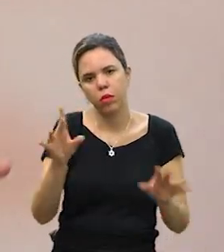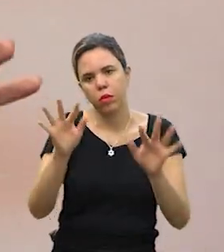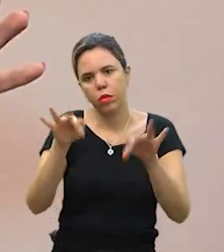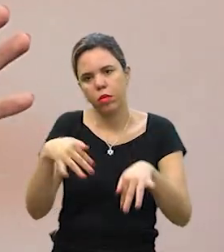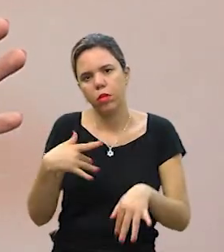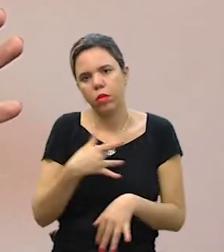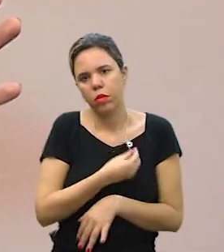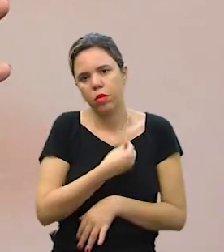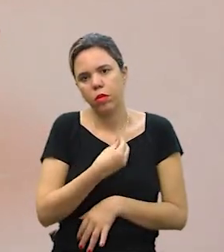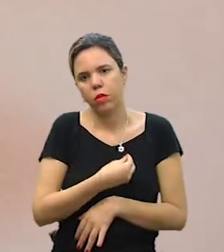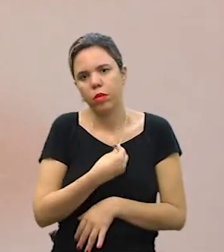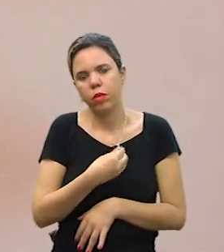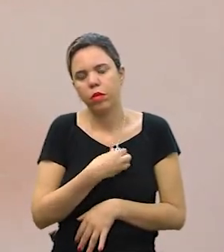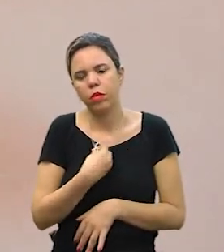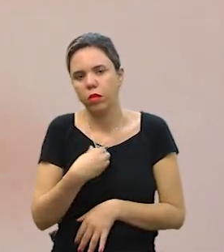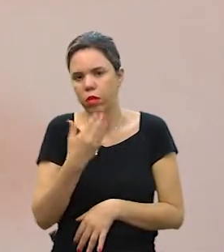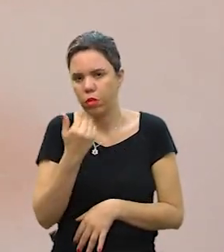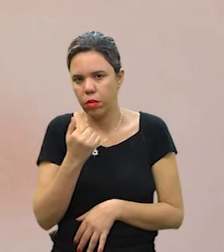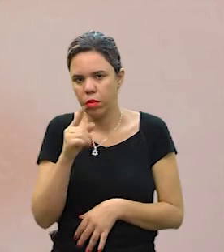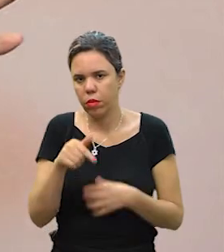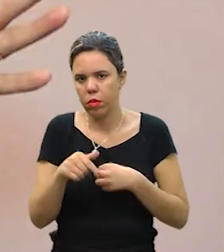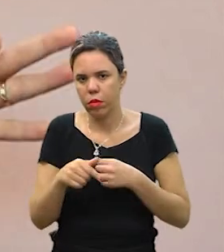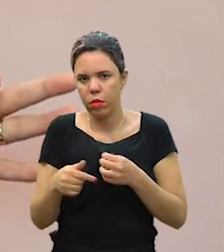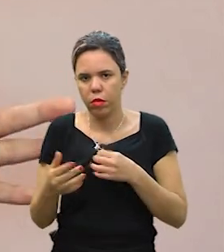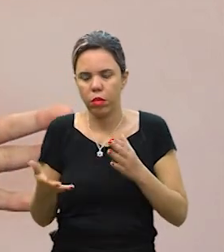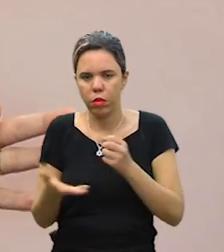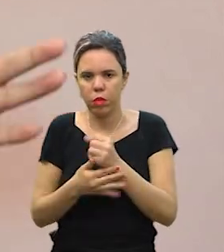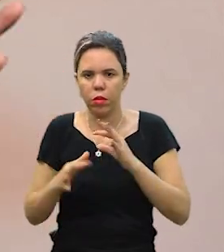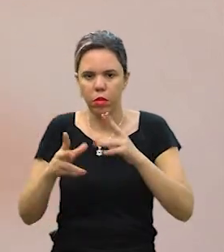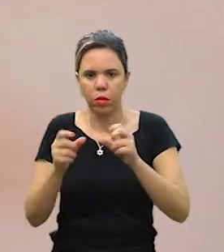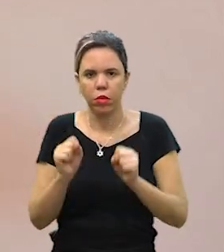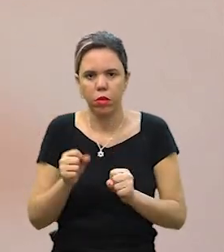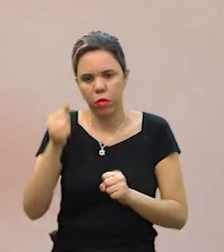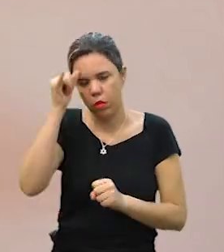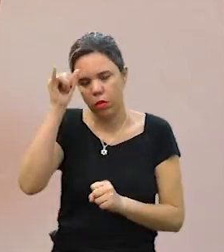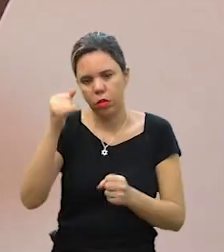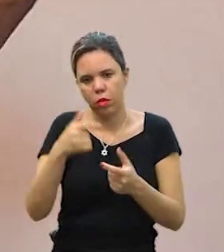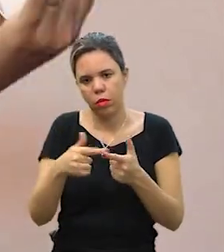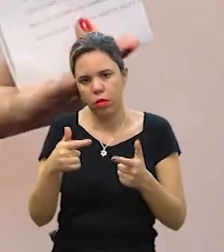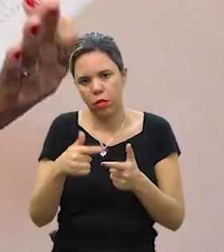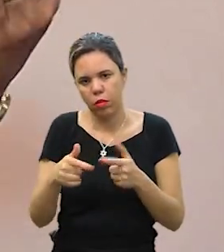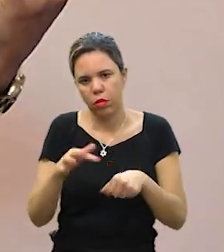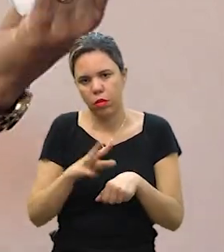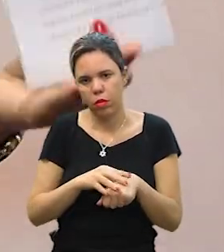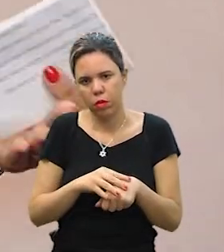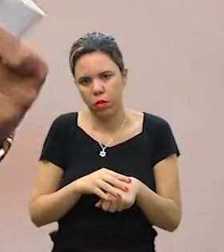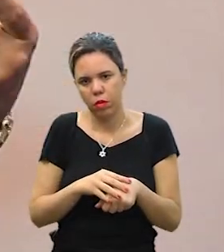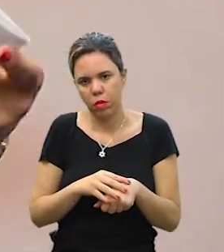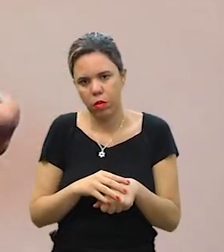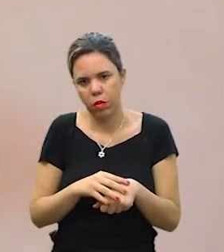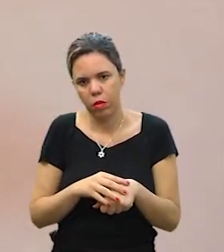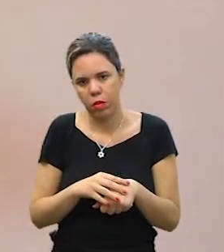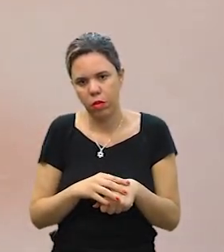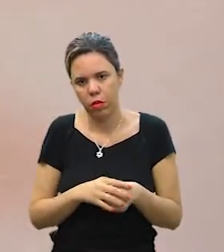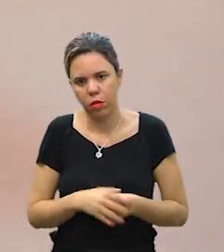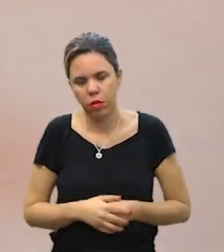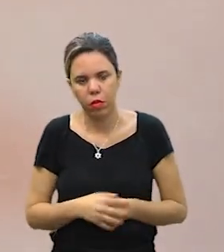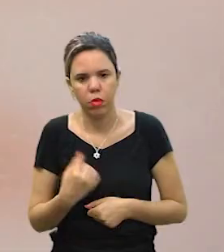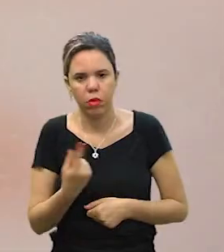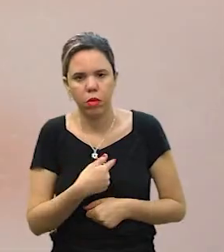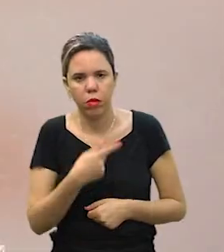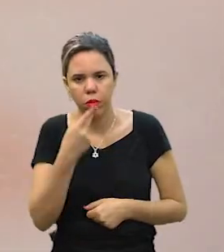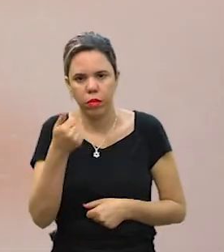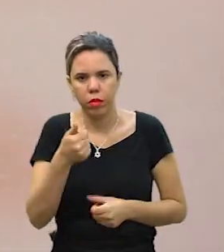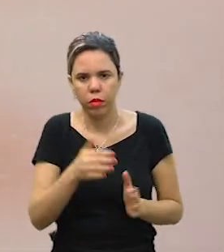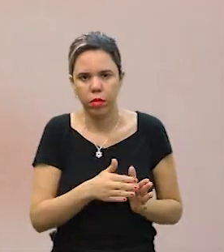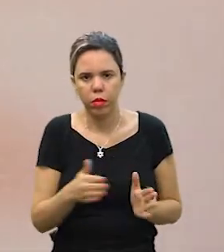para encerrar aqui o Saúde é Vida, que a alimentação é a base de tudo e pode evitar muitas doenças, muitas daquelas que a